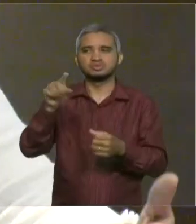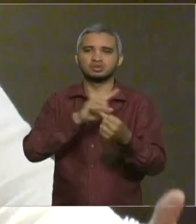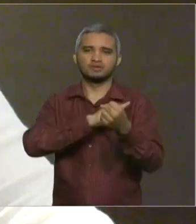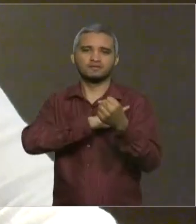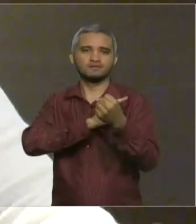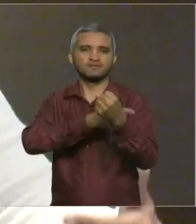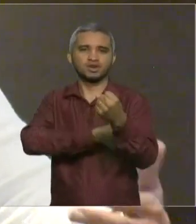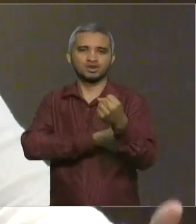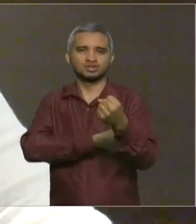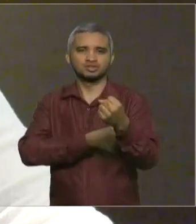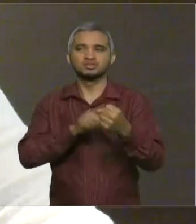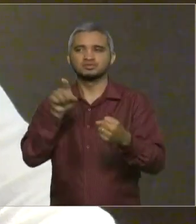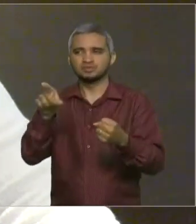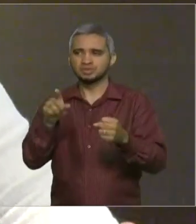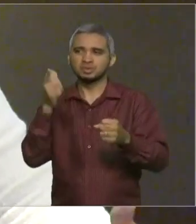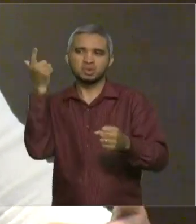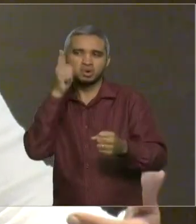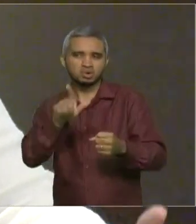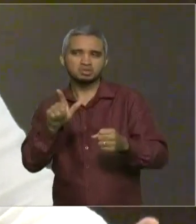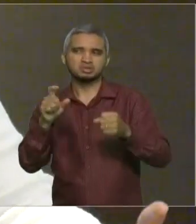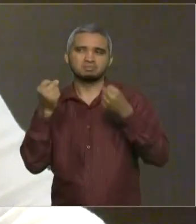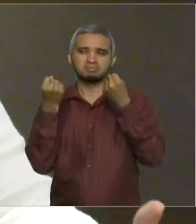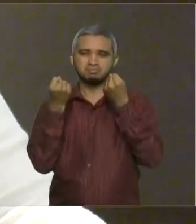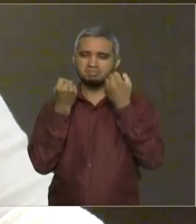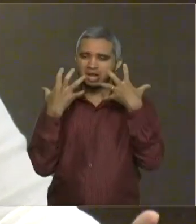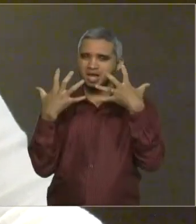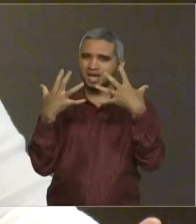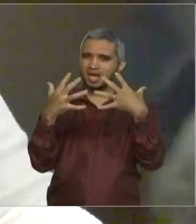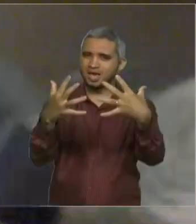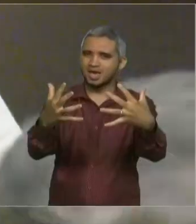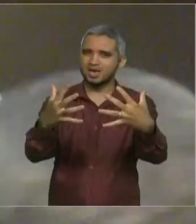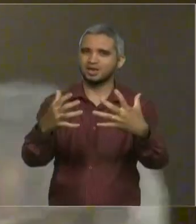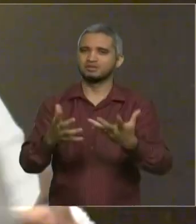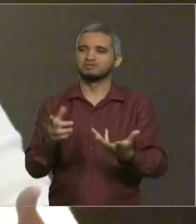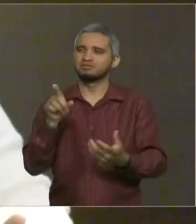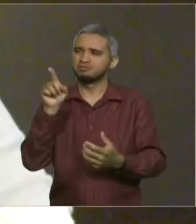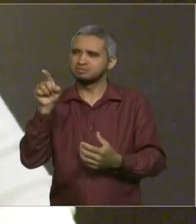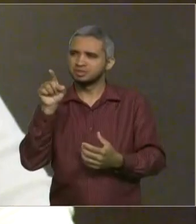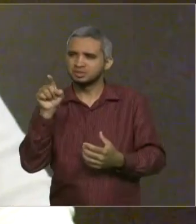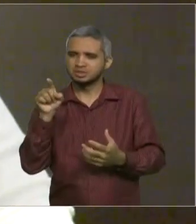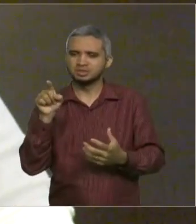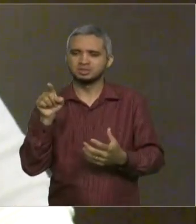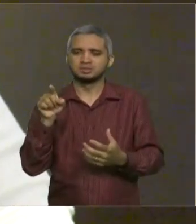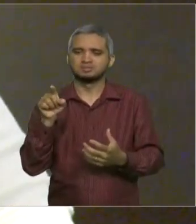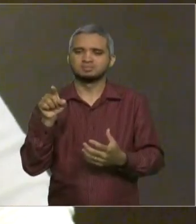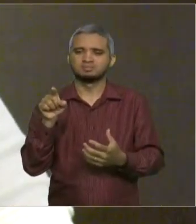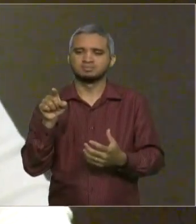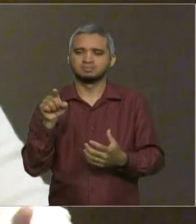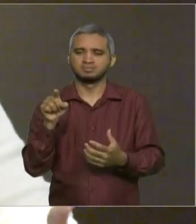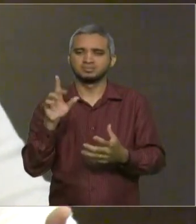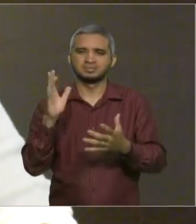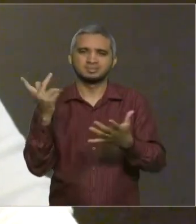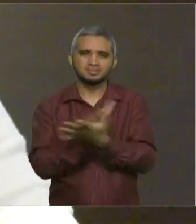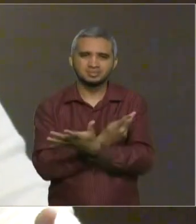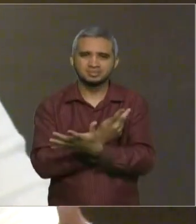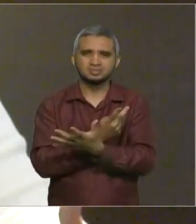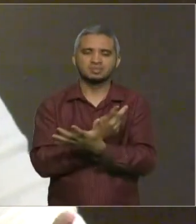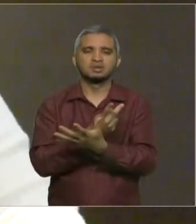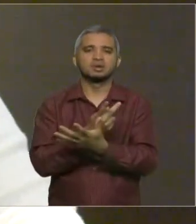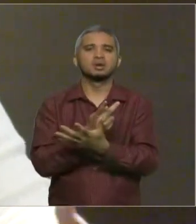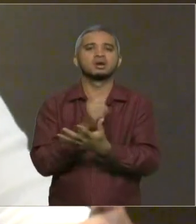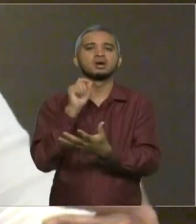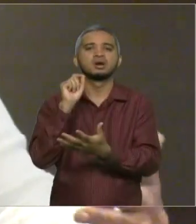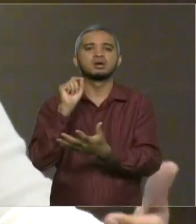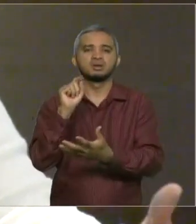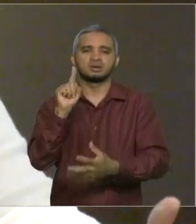essa história de brilho, de realmente conseguir fazer com que o que aconteceu com você vai ser para